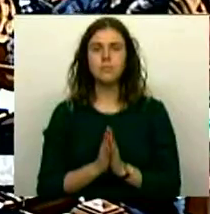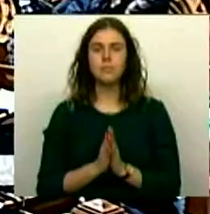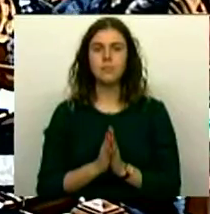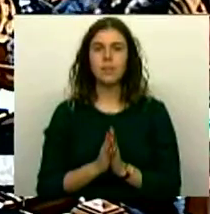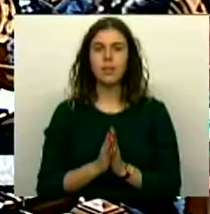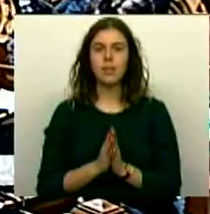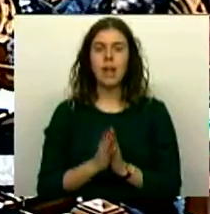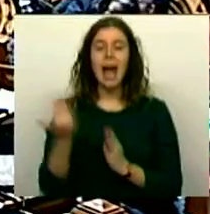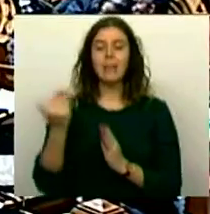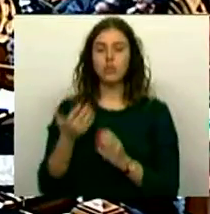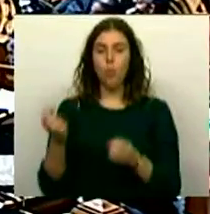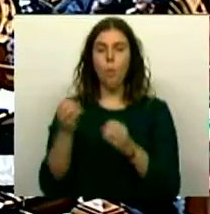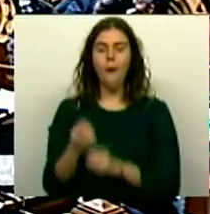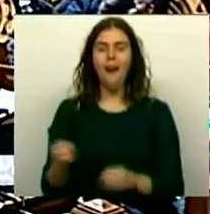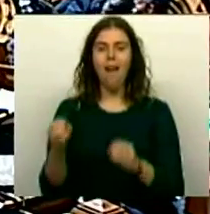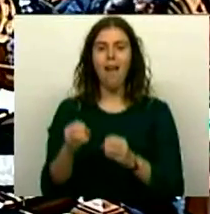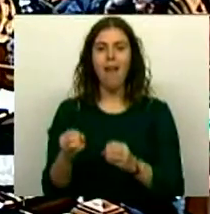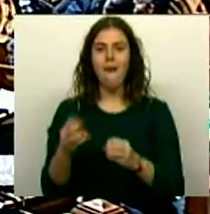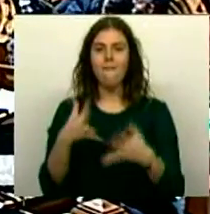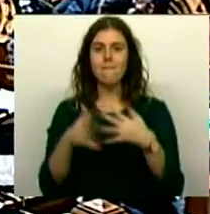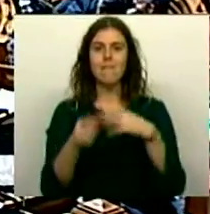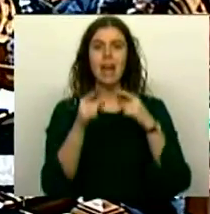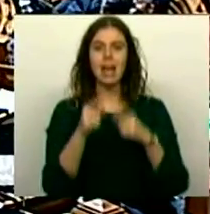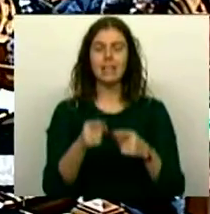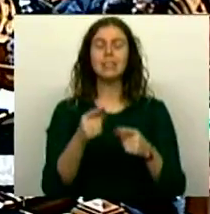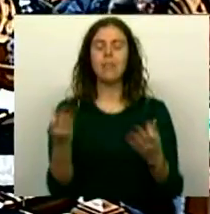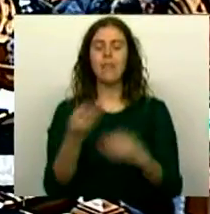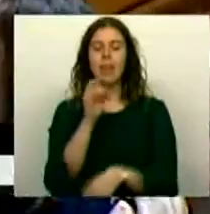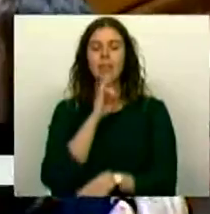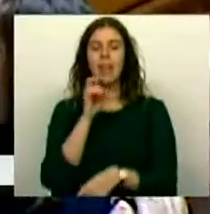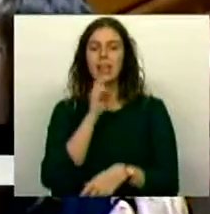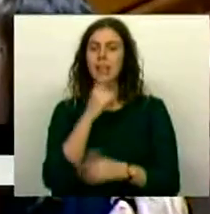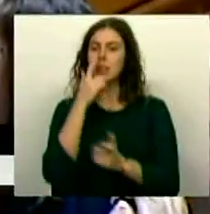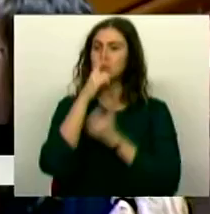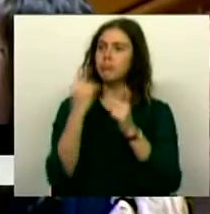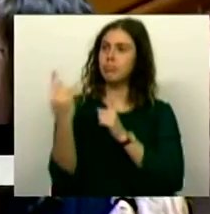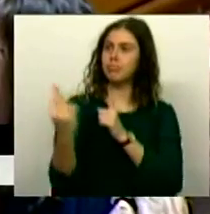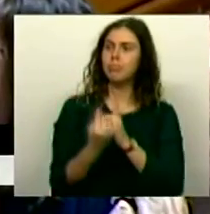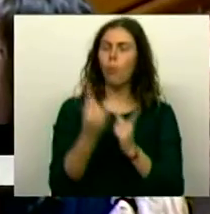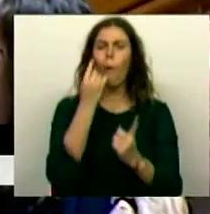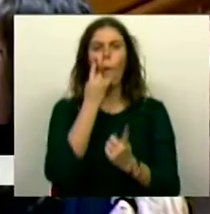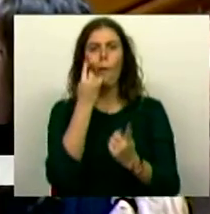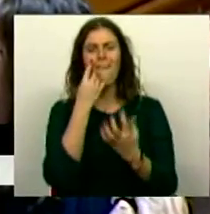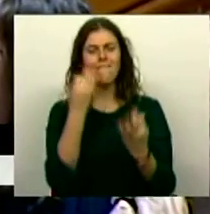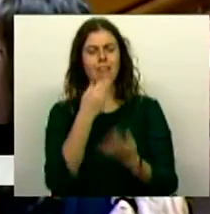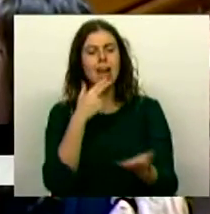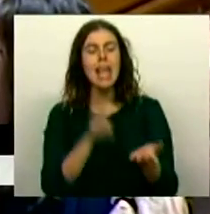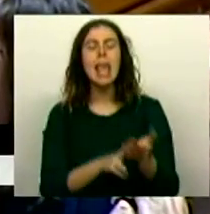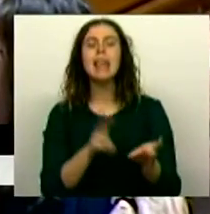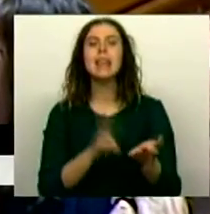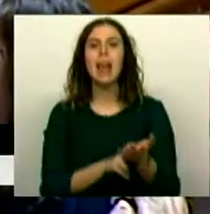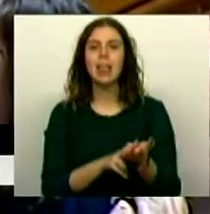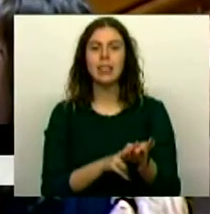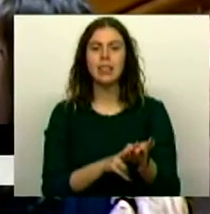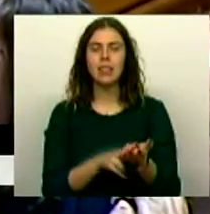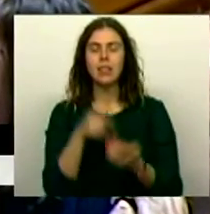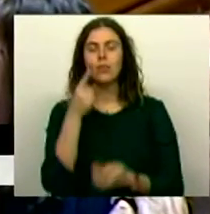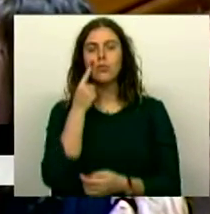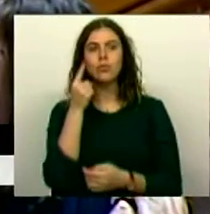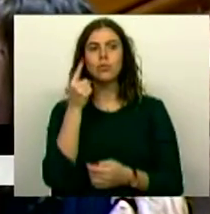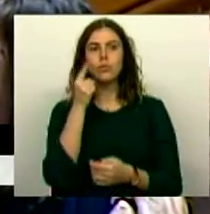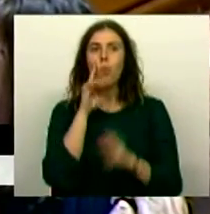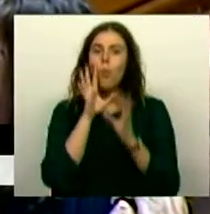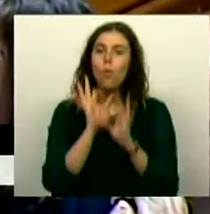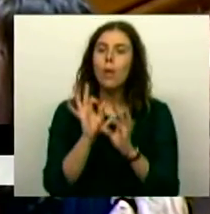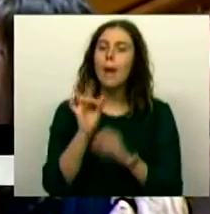não existia. Essa transparência que permitia aos utentes conhecerem a realidade, conhecerem em